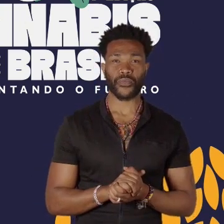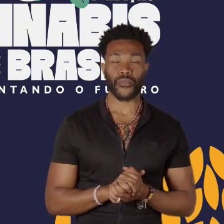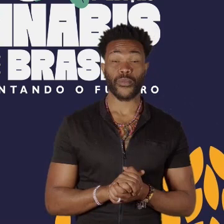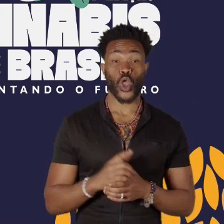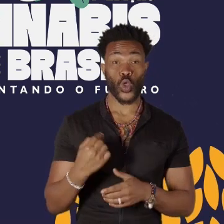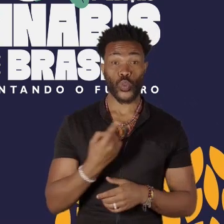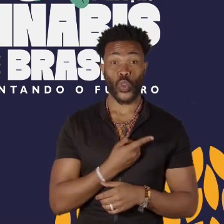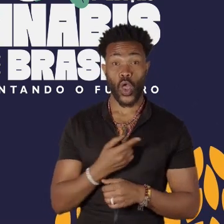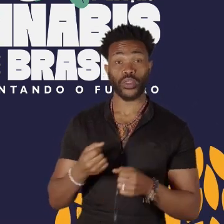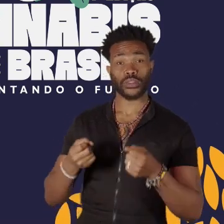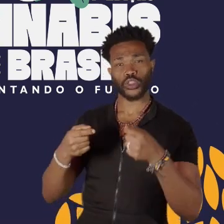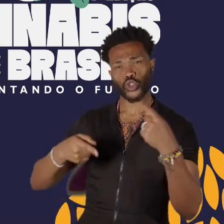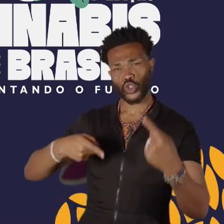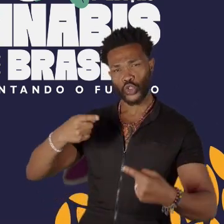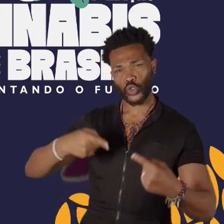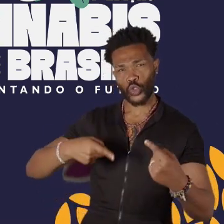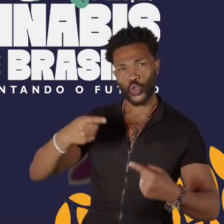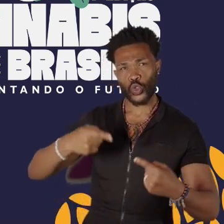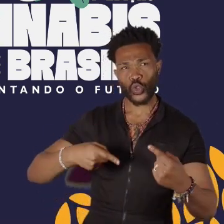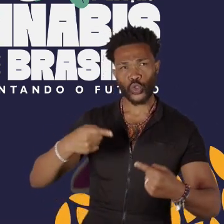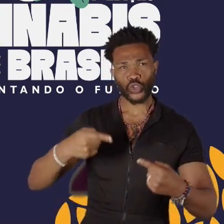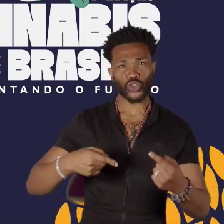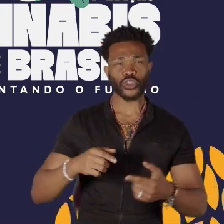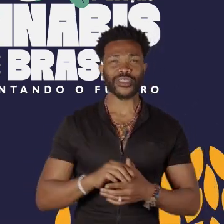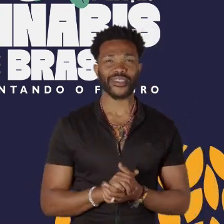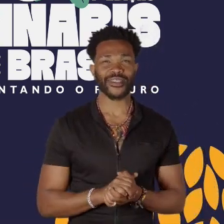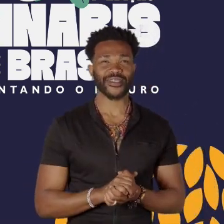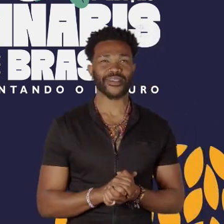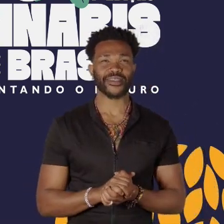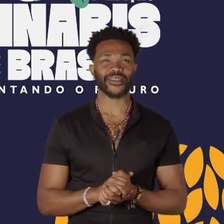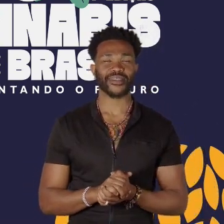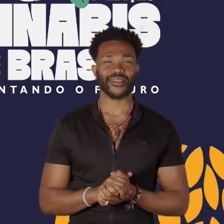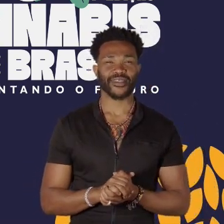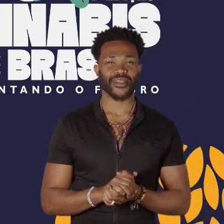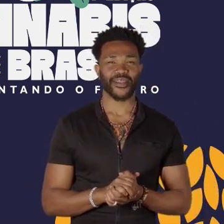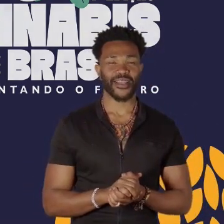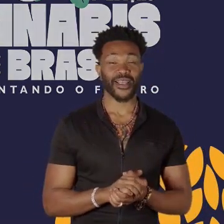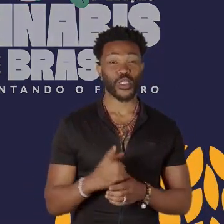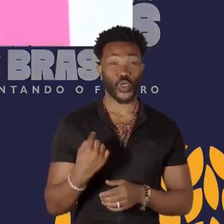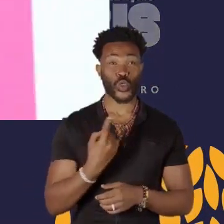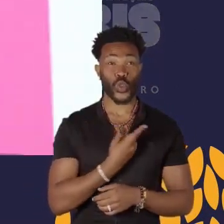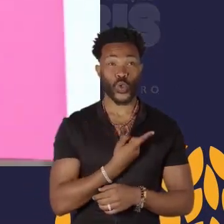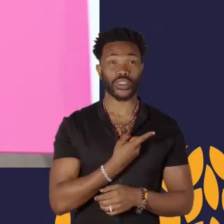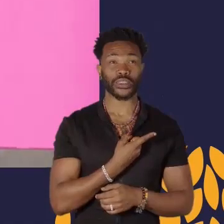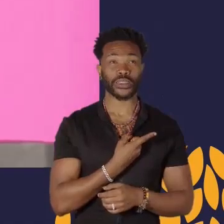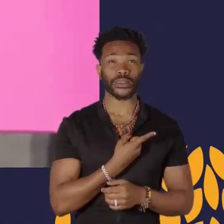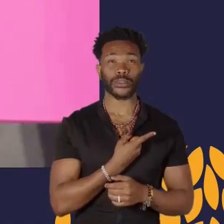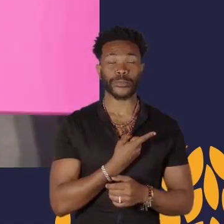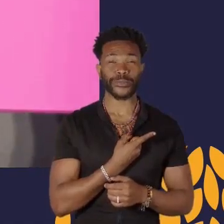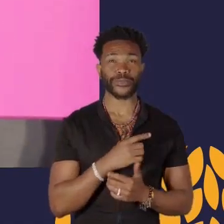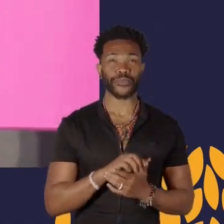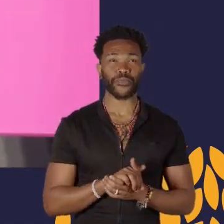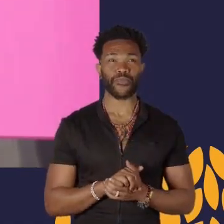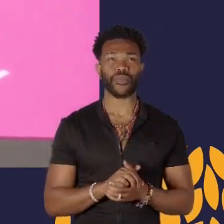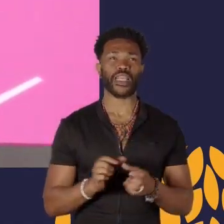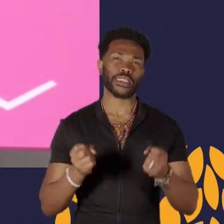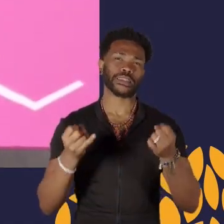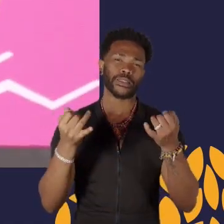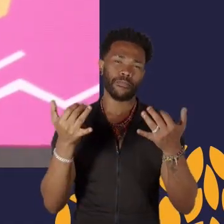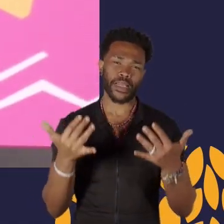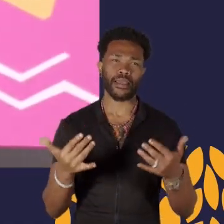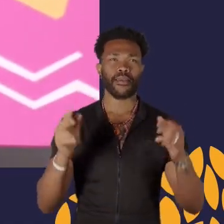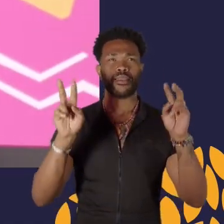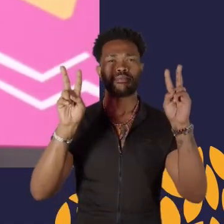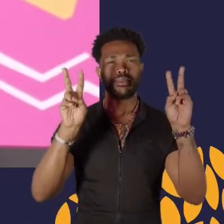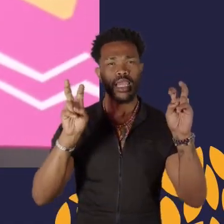Quando a gente discute, acho que eu tenho que ficar para cá, né? Acho que fica melhor. Quando a gente fala, né, da